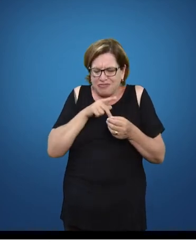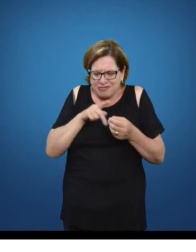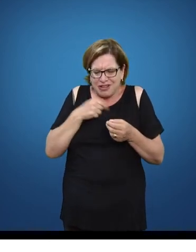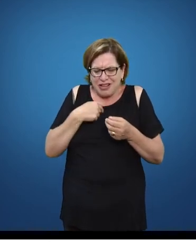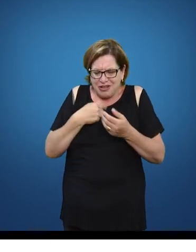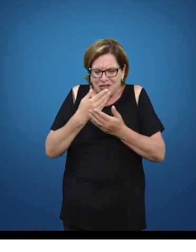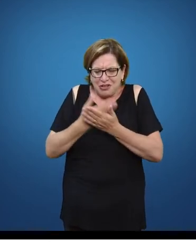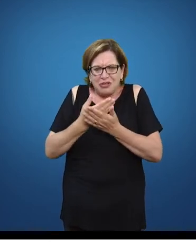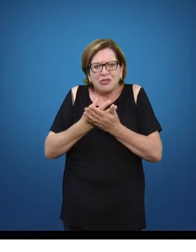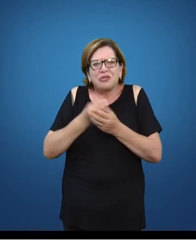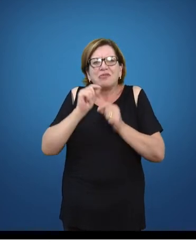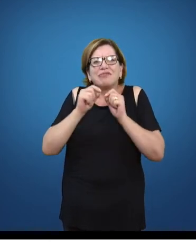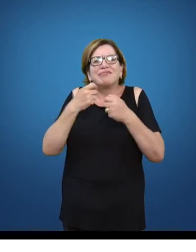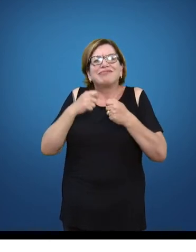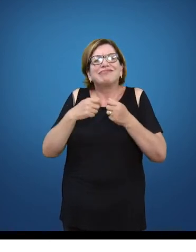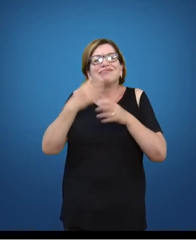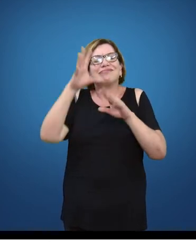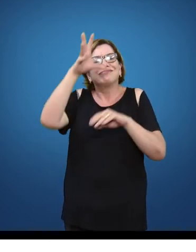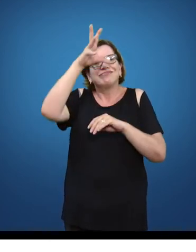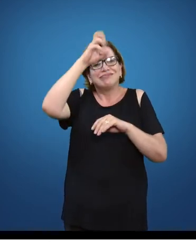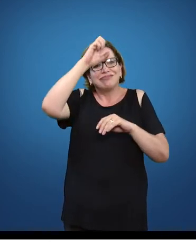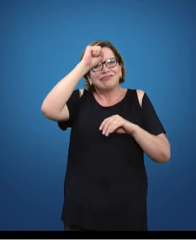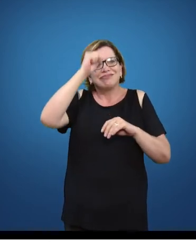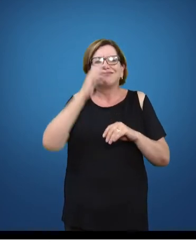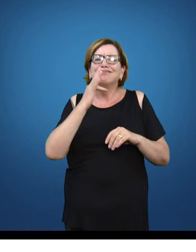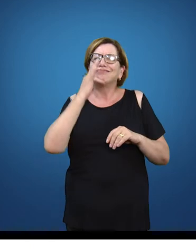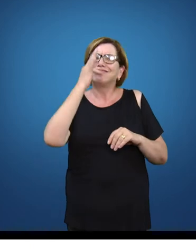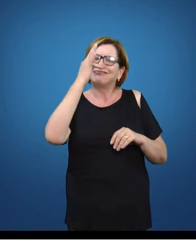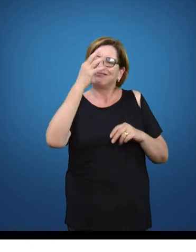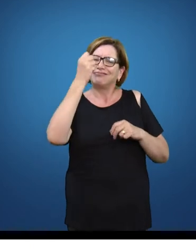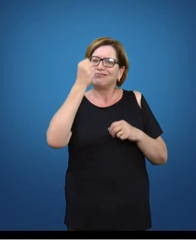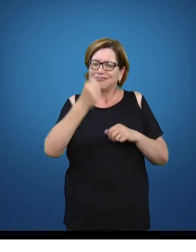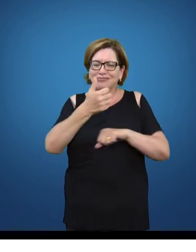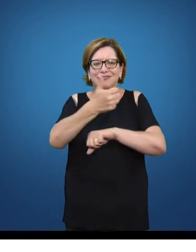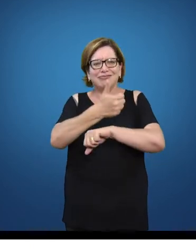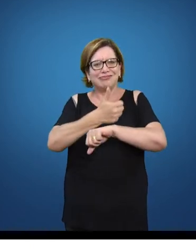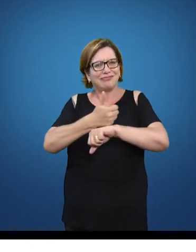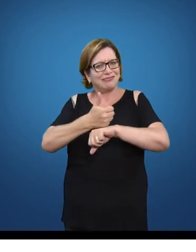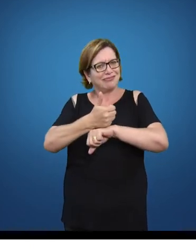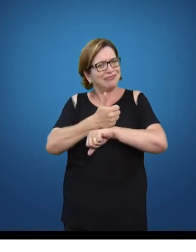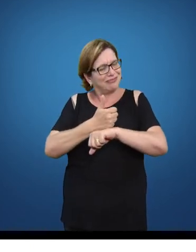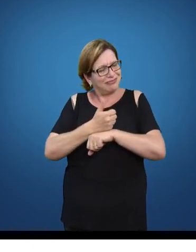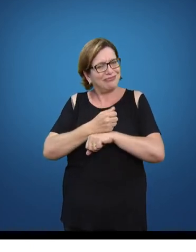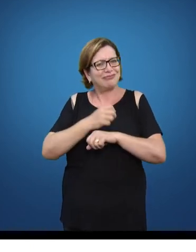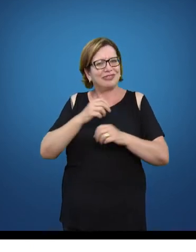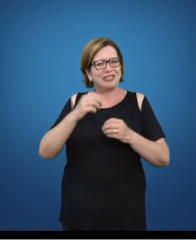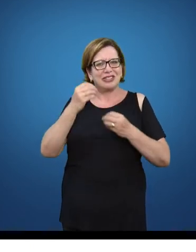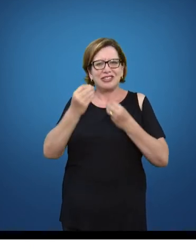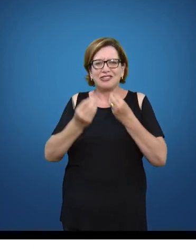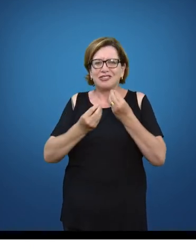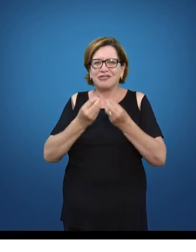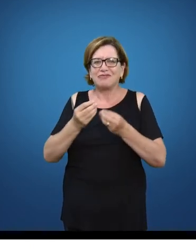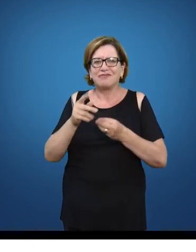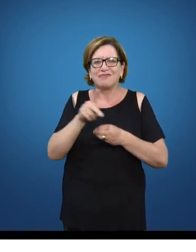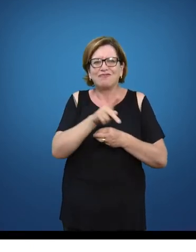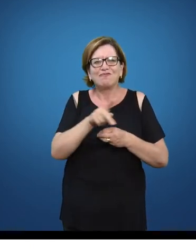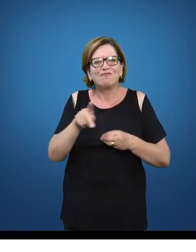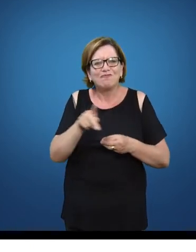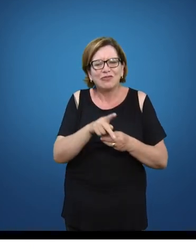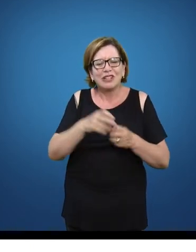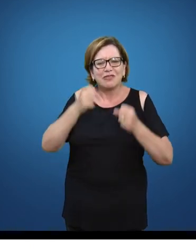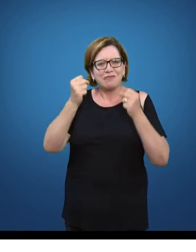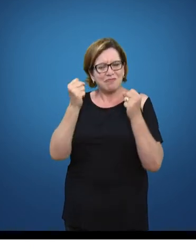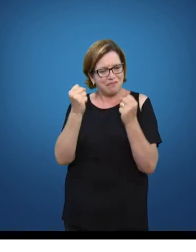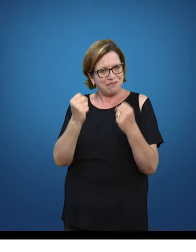enquanto acadêmico para que ele possa ser um professor para que ele possa ser um docente que tenha